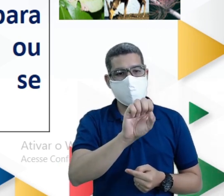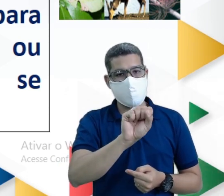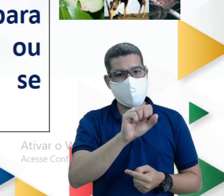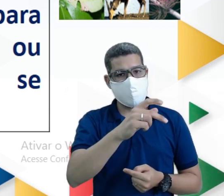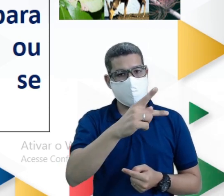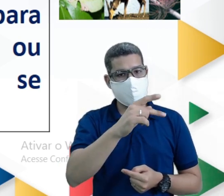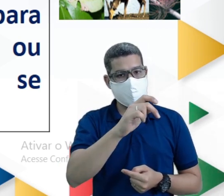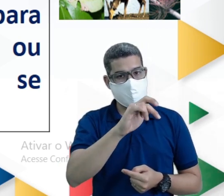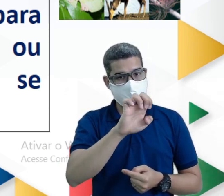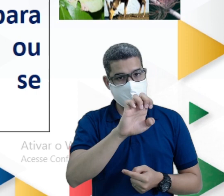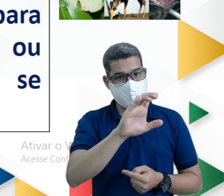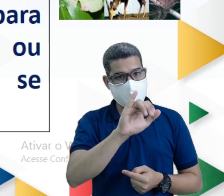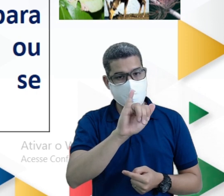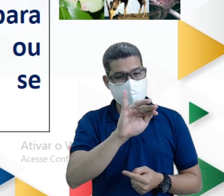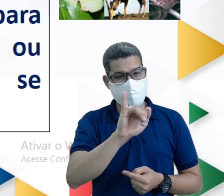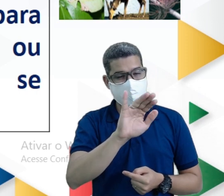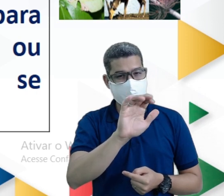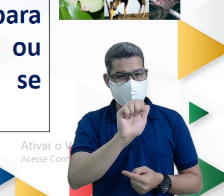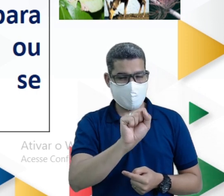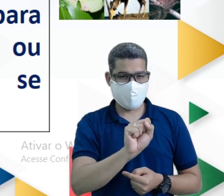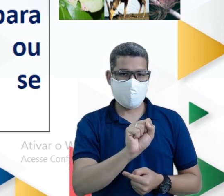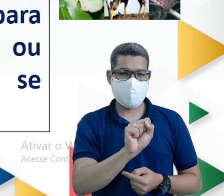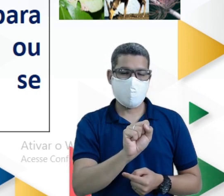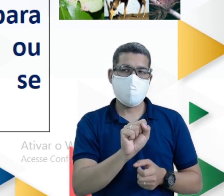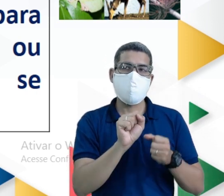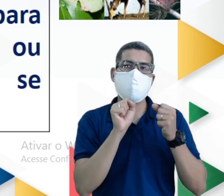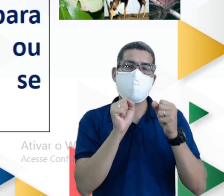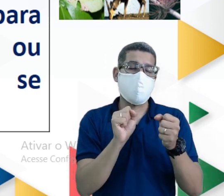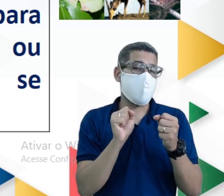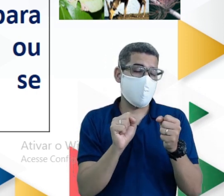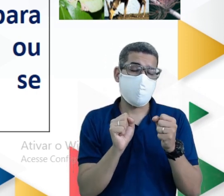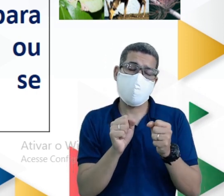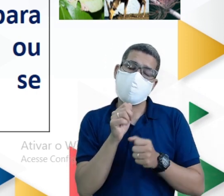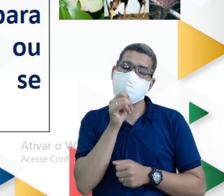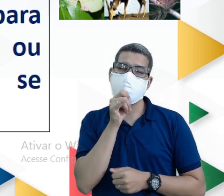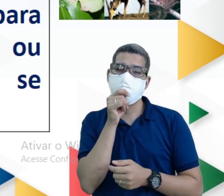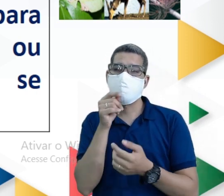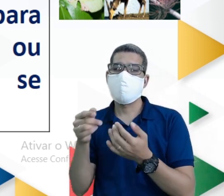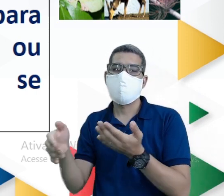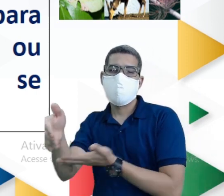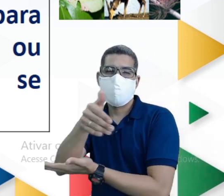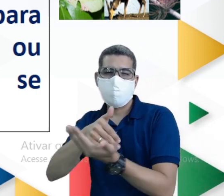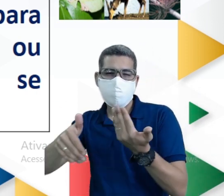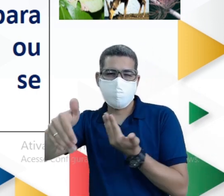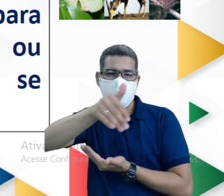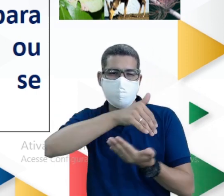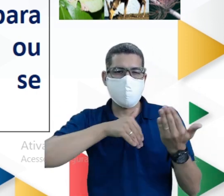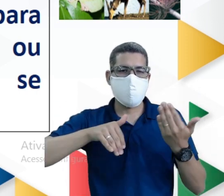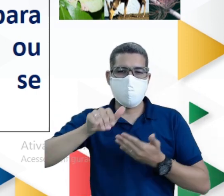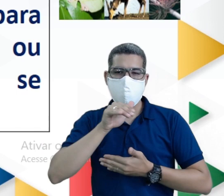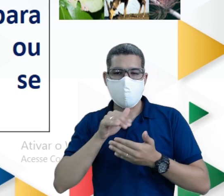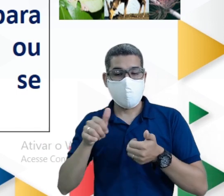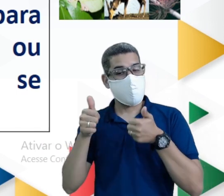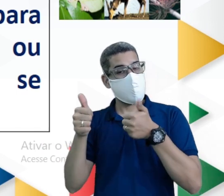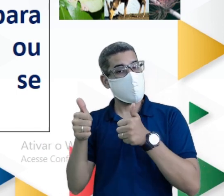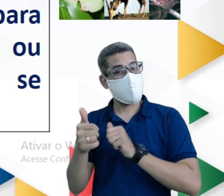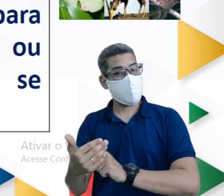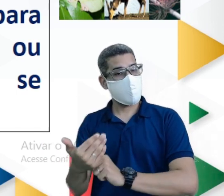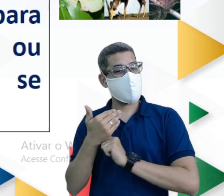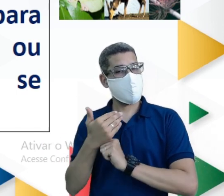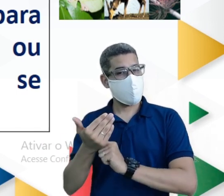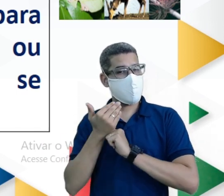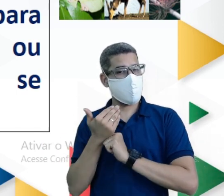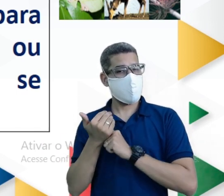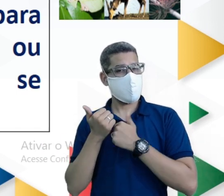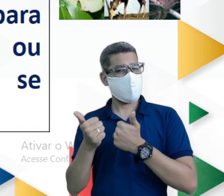relações, elas podem ser harmônicas quando não existe nenhum prejuízo para nenhum dos indivíduos envolvidos.